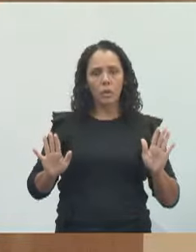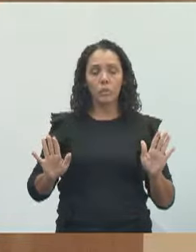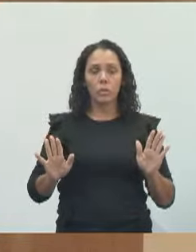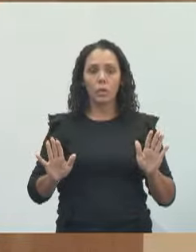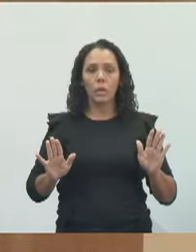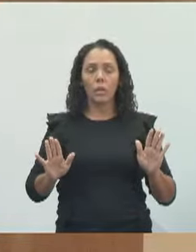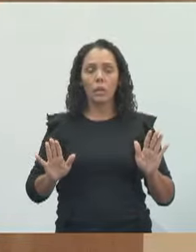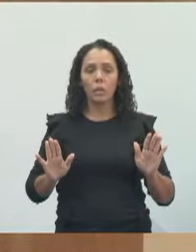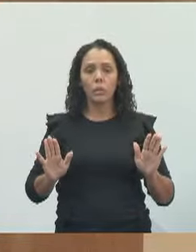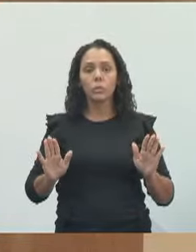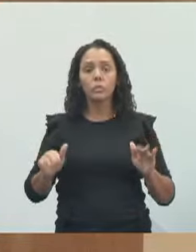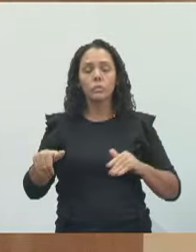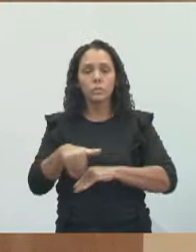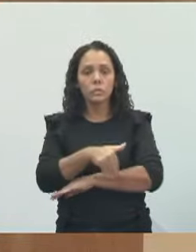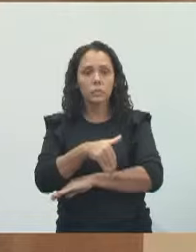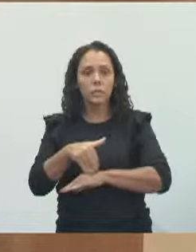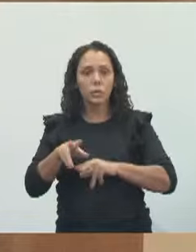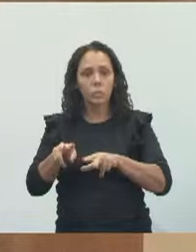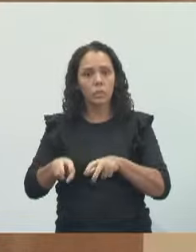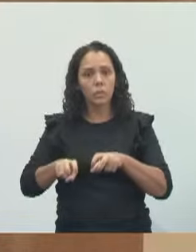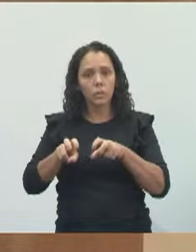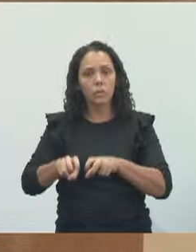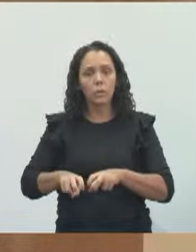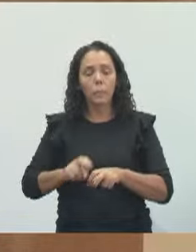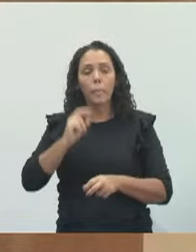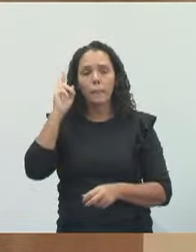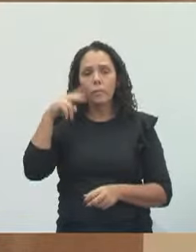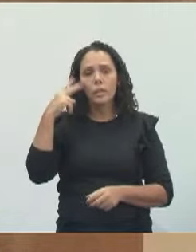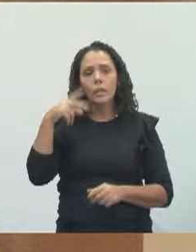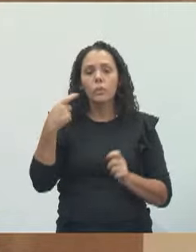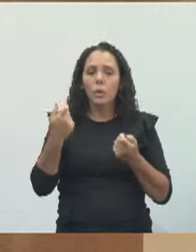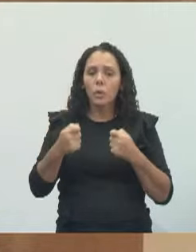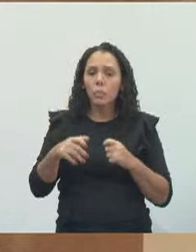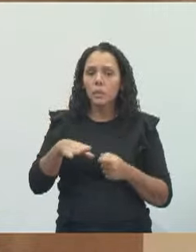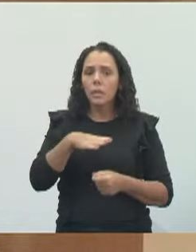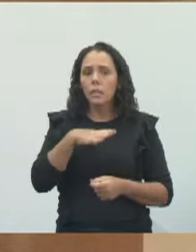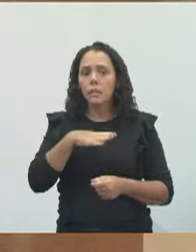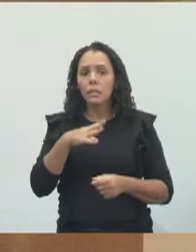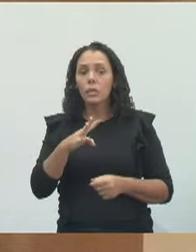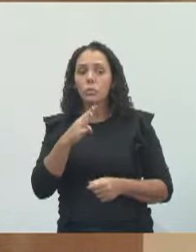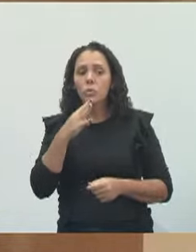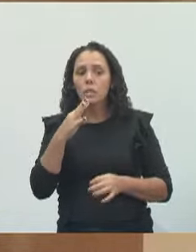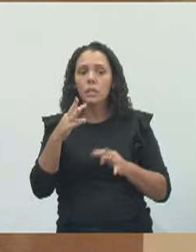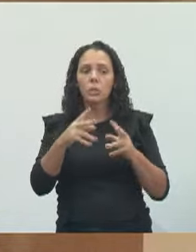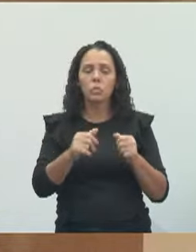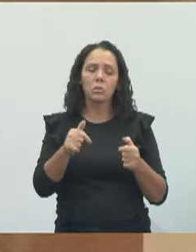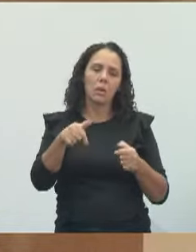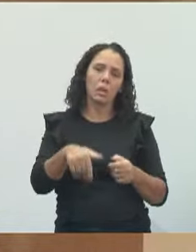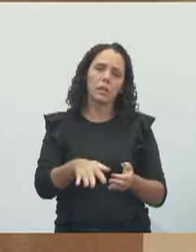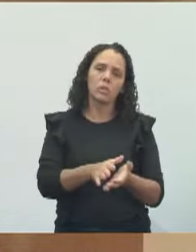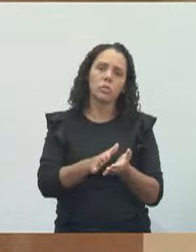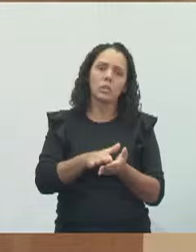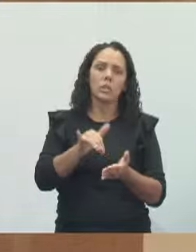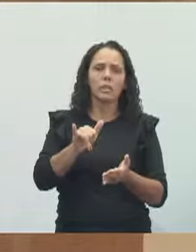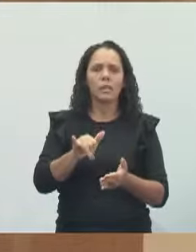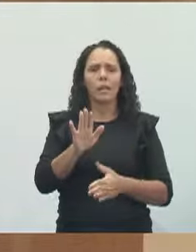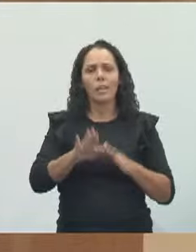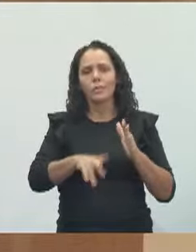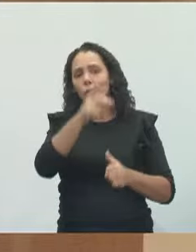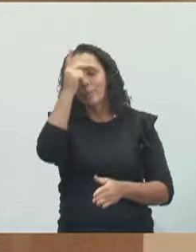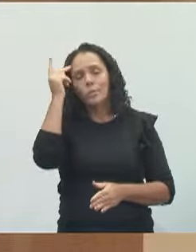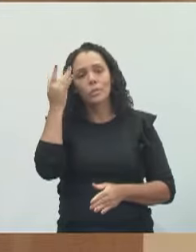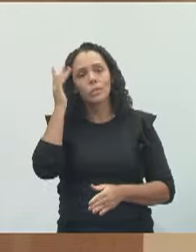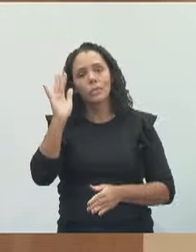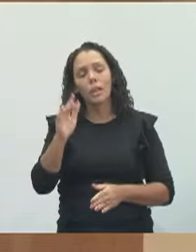estrada Angola de Baixo. O vereador é isso, né? O vereador é conhecer a cidade inteira. Aqui em Jacareí, muitos não sabem, né, mas tem mais de